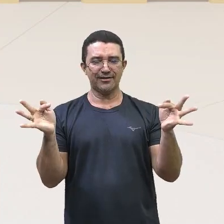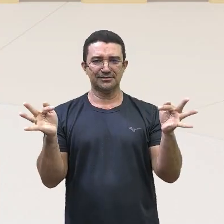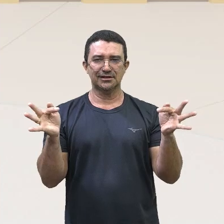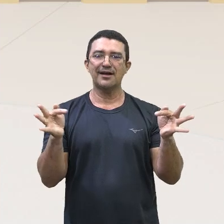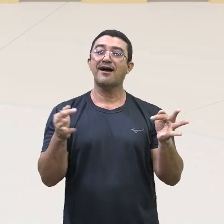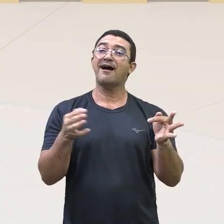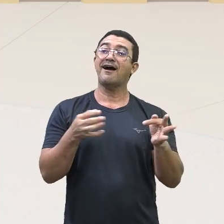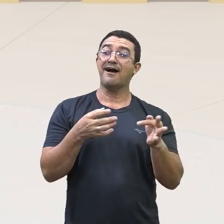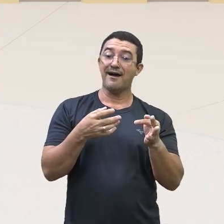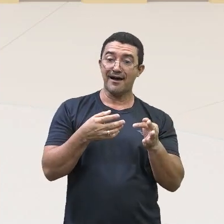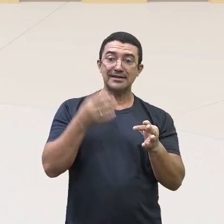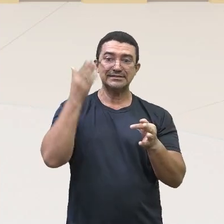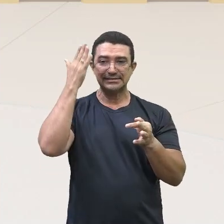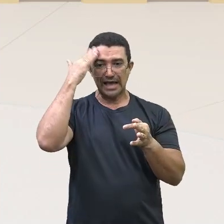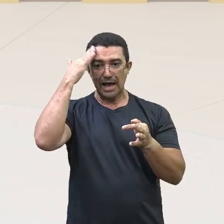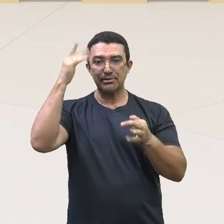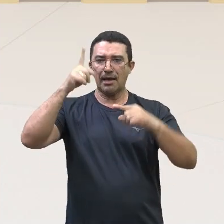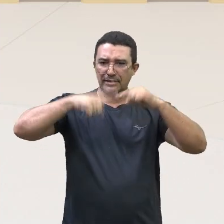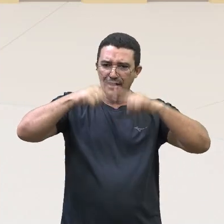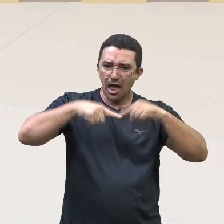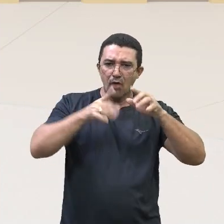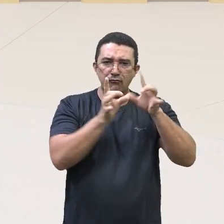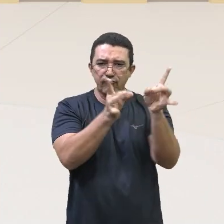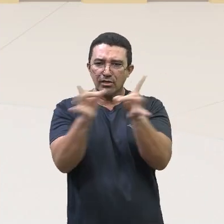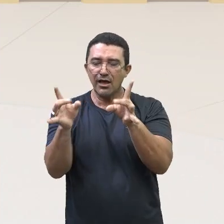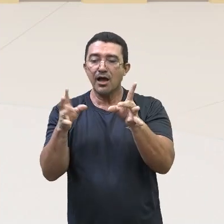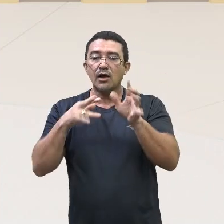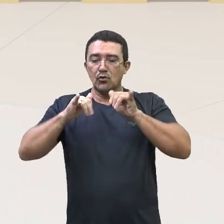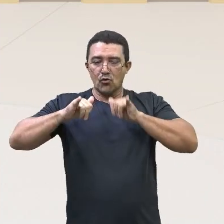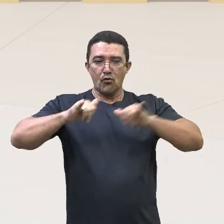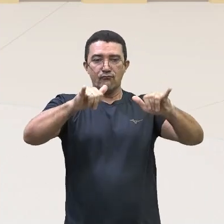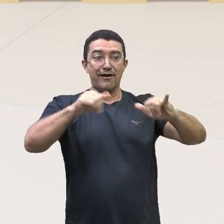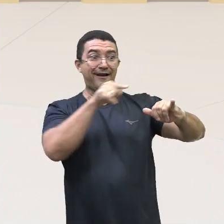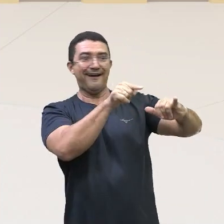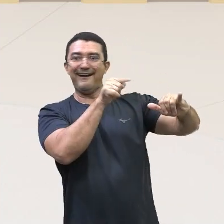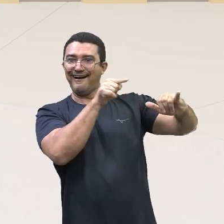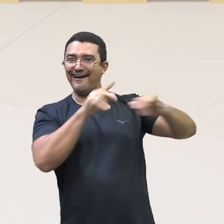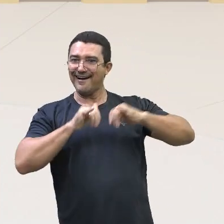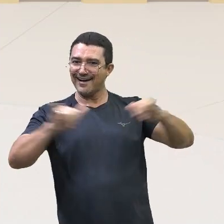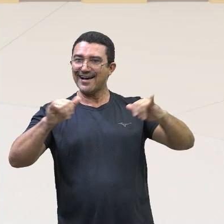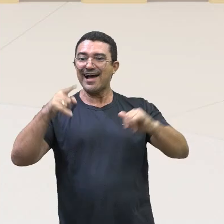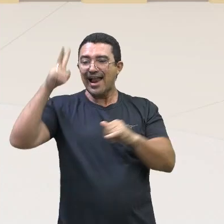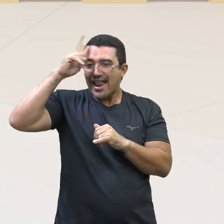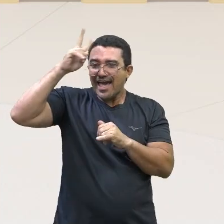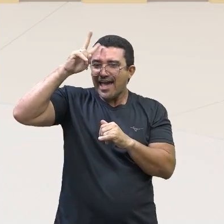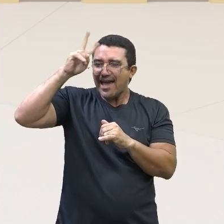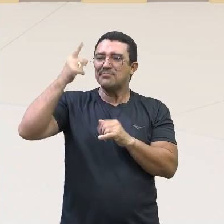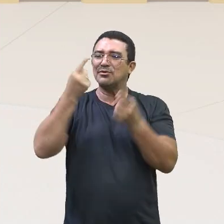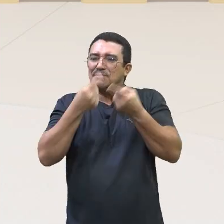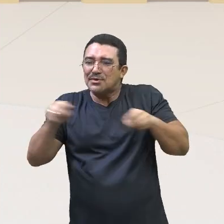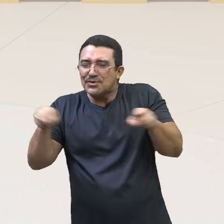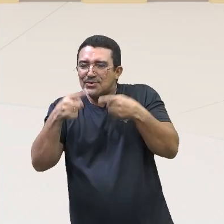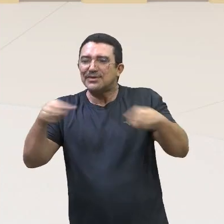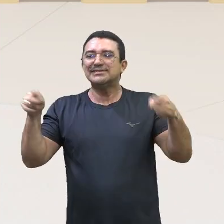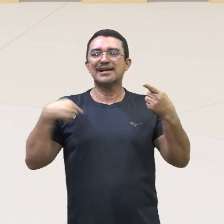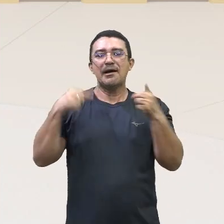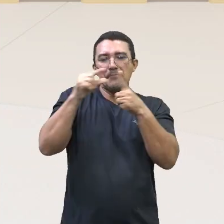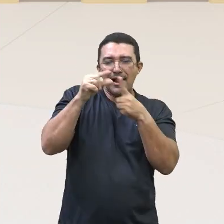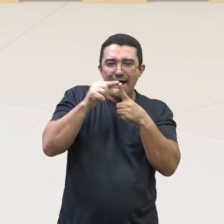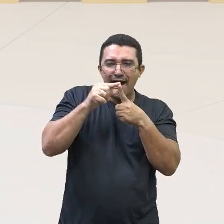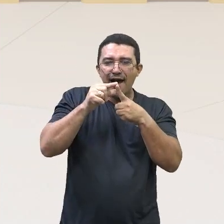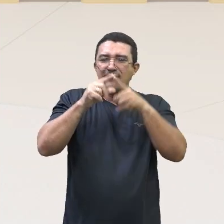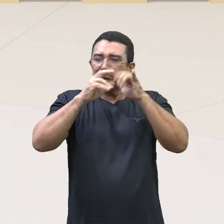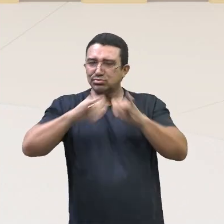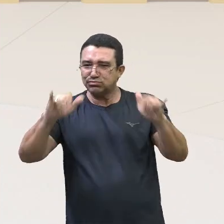já vai remeter ao produto. E quando você estiver no supermercado, eu preciso comprar aquele produto, mas eu lembro daquela musiquinha, daquele jogo de palavras, você vai buscar